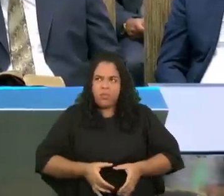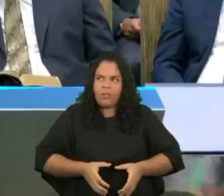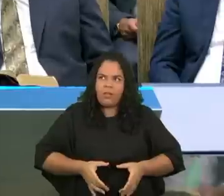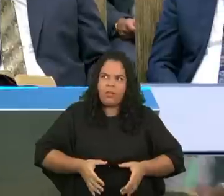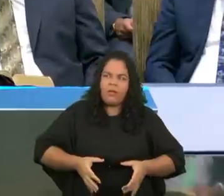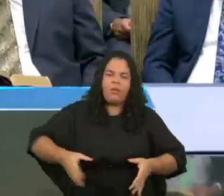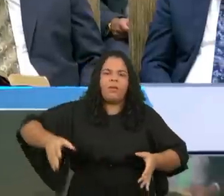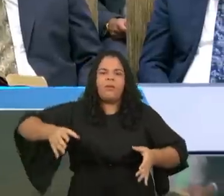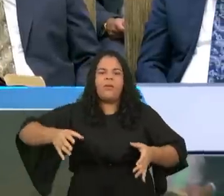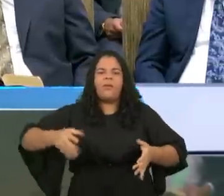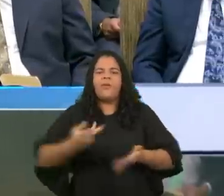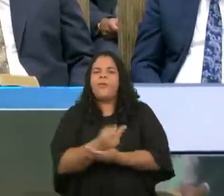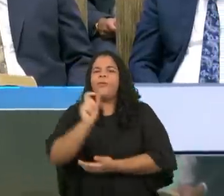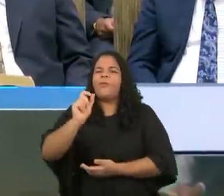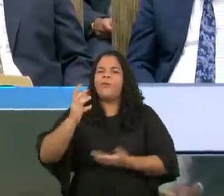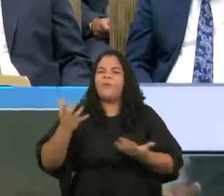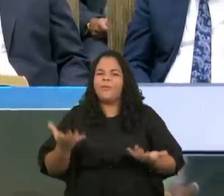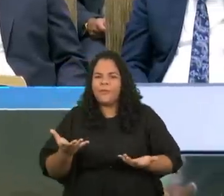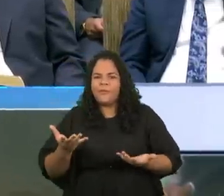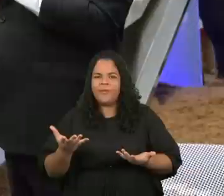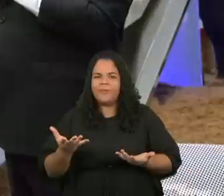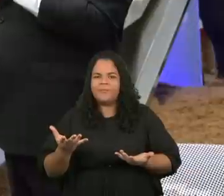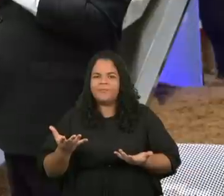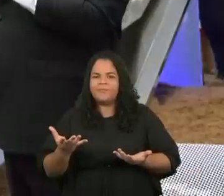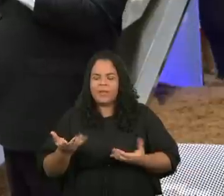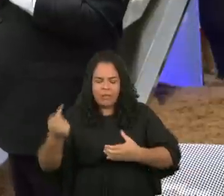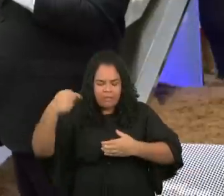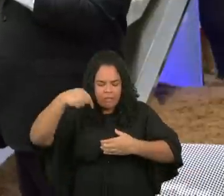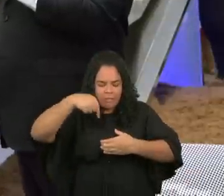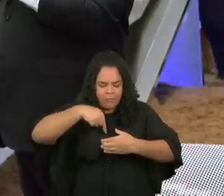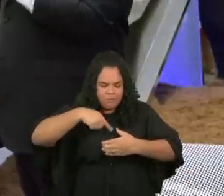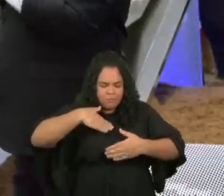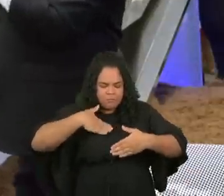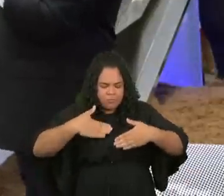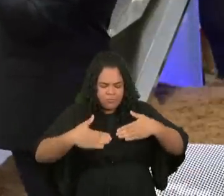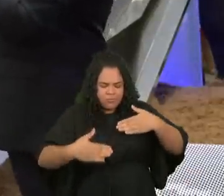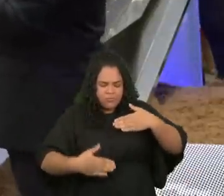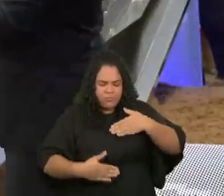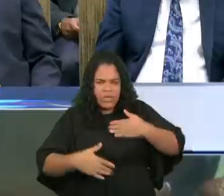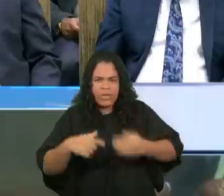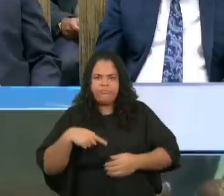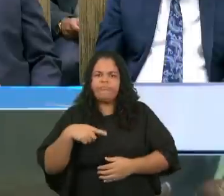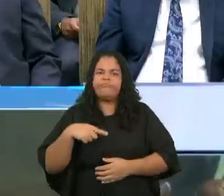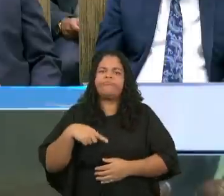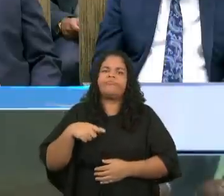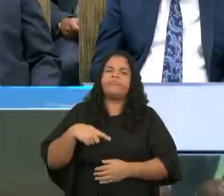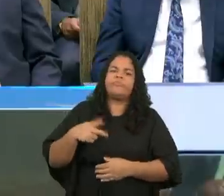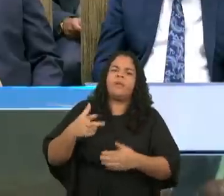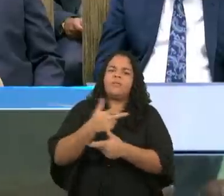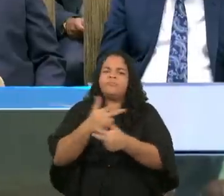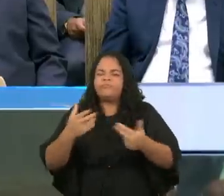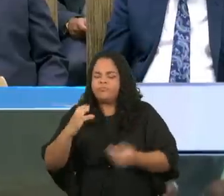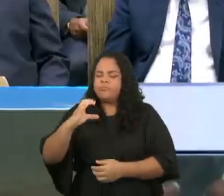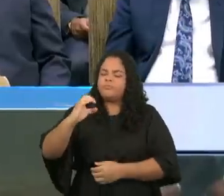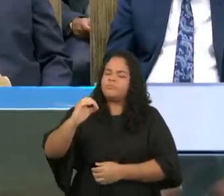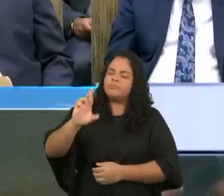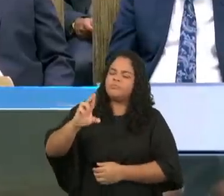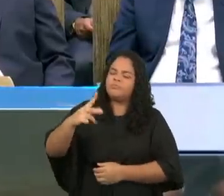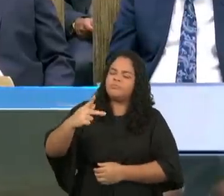a manchinha do corpúsculo de Barr. Que mesmo que a mulher mude o seu corpo e bote órgão de